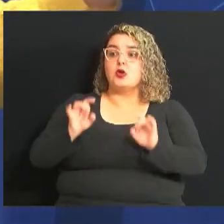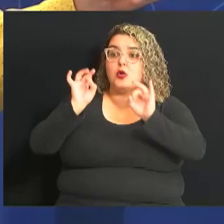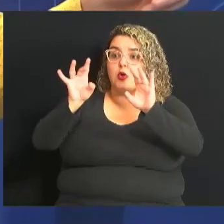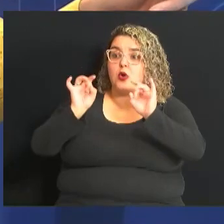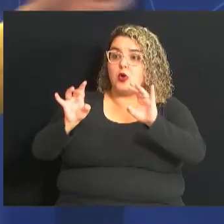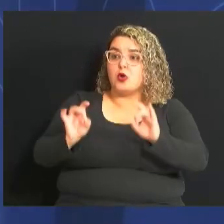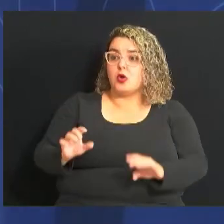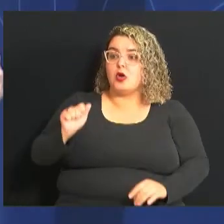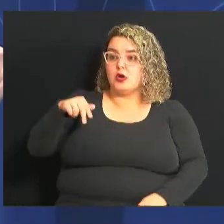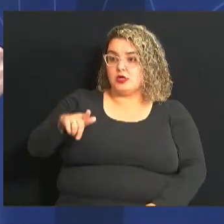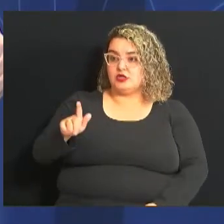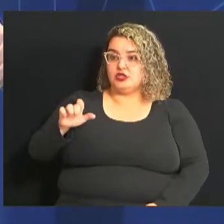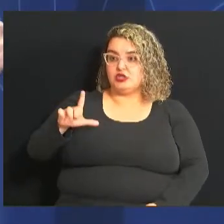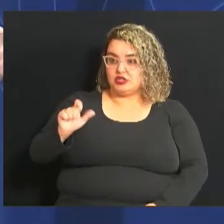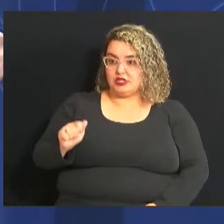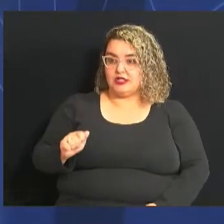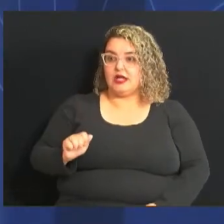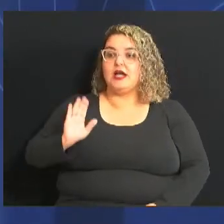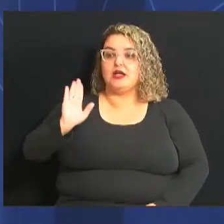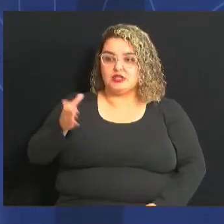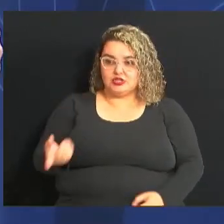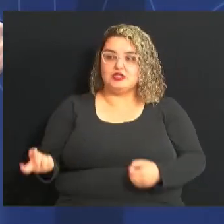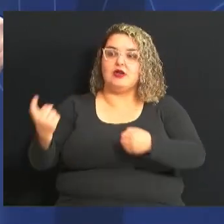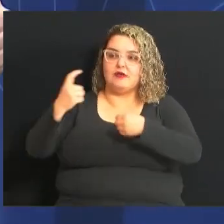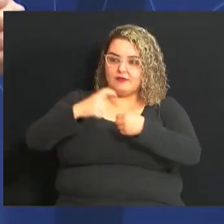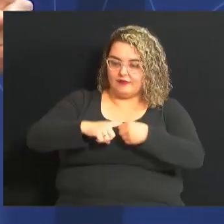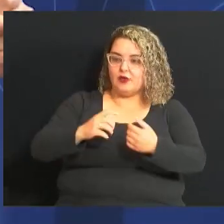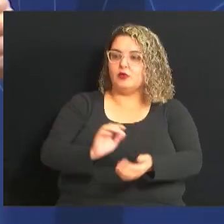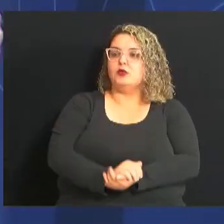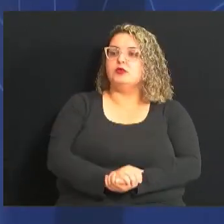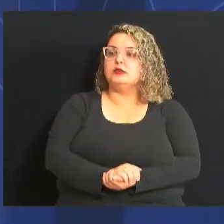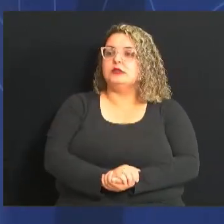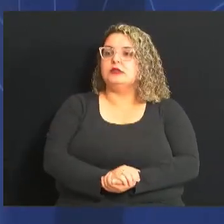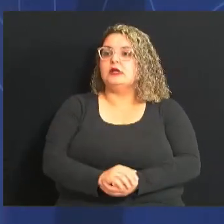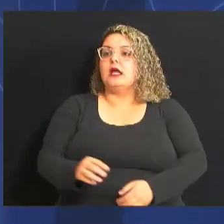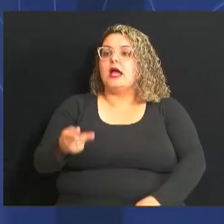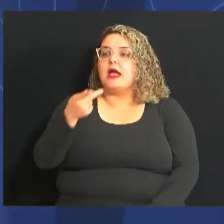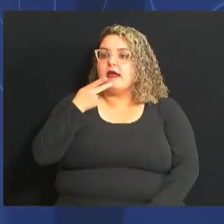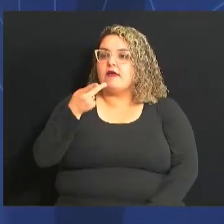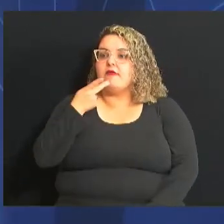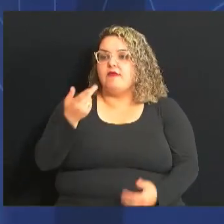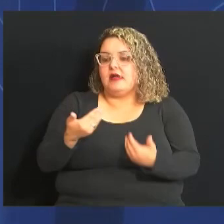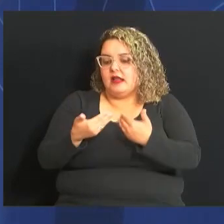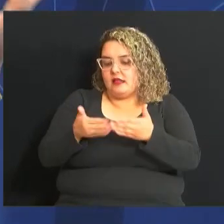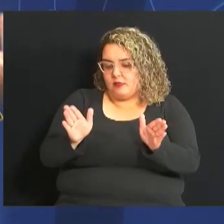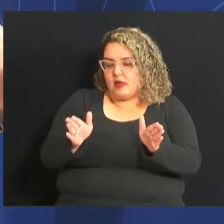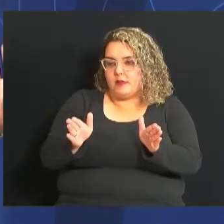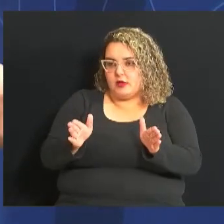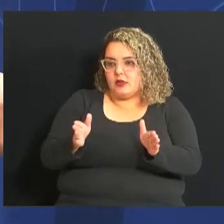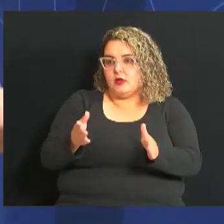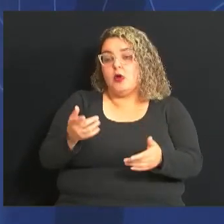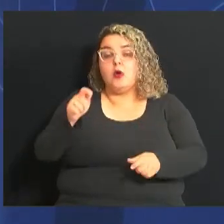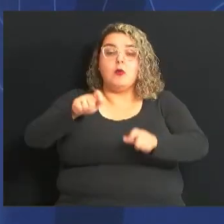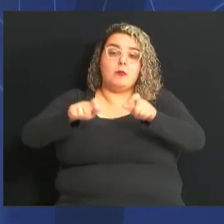especialista. Ângela, eu já vi que você está aqui de volta. Eu citei na minha abertura casos com pessoas famosas, mas